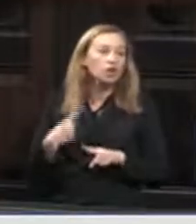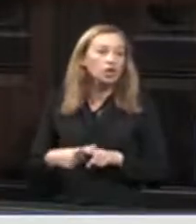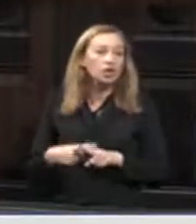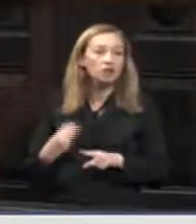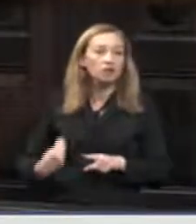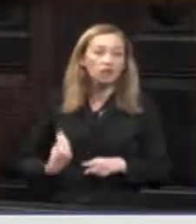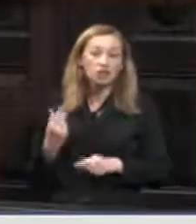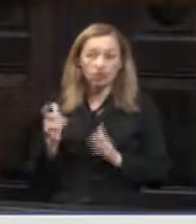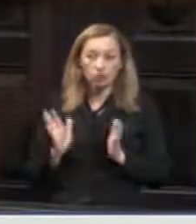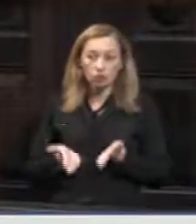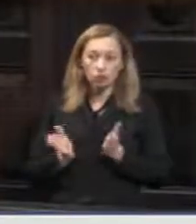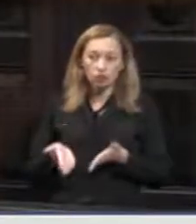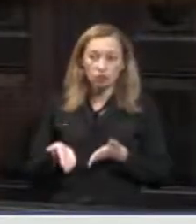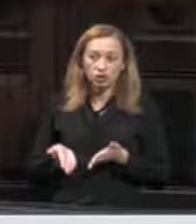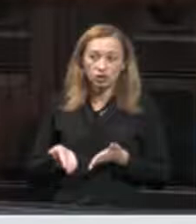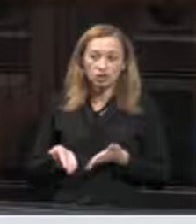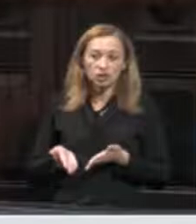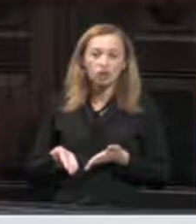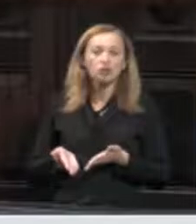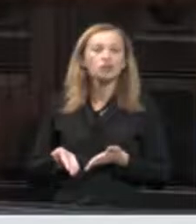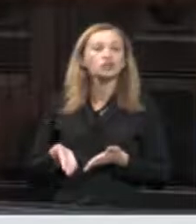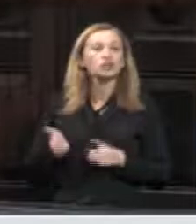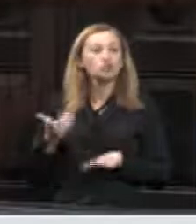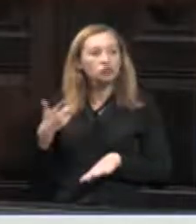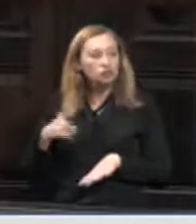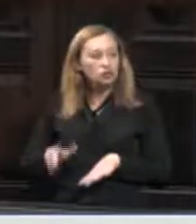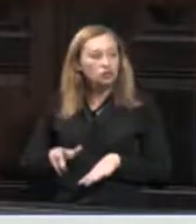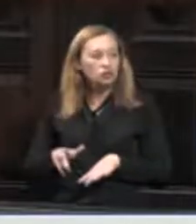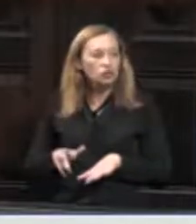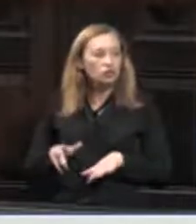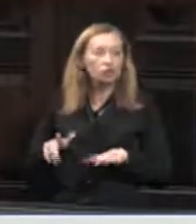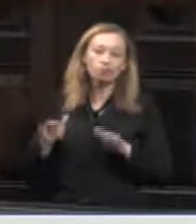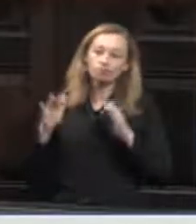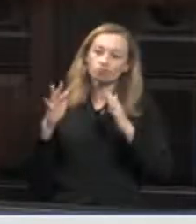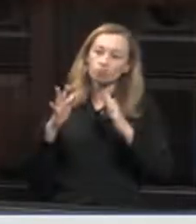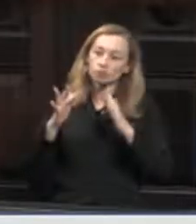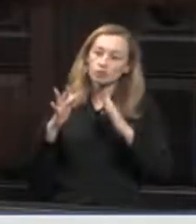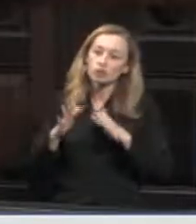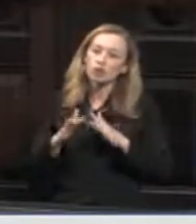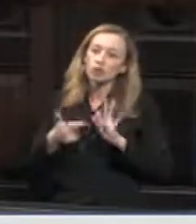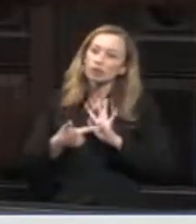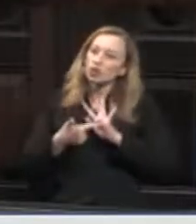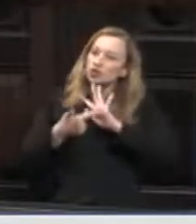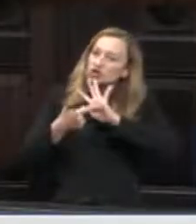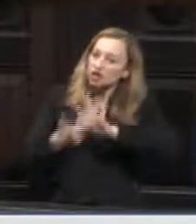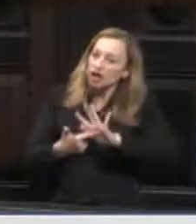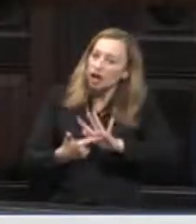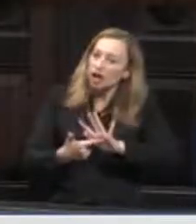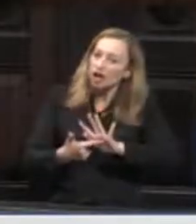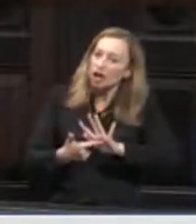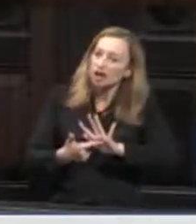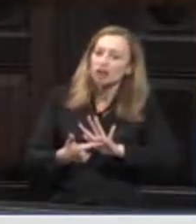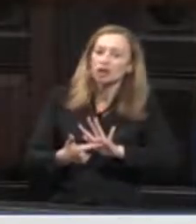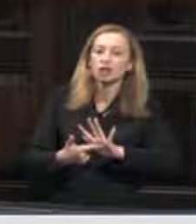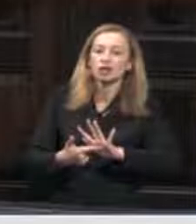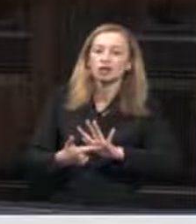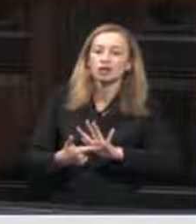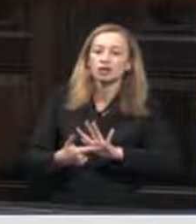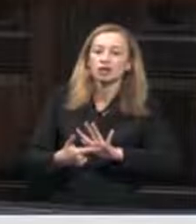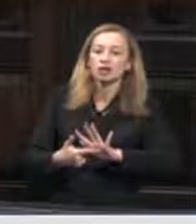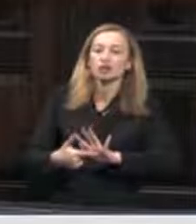hoje é mais uma vez alertar as autoridades do Rio de